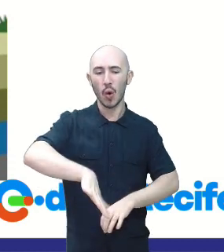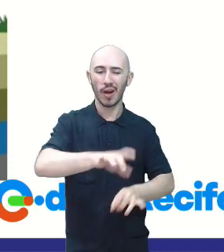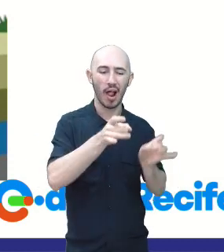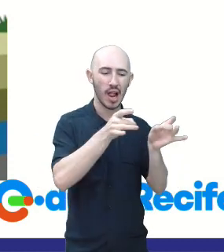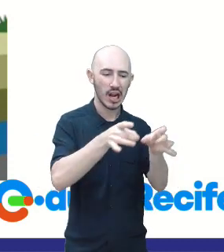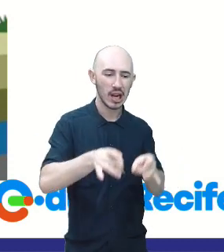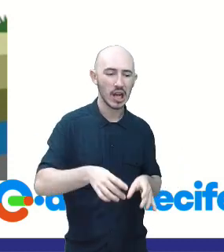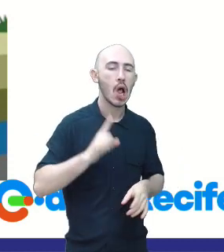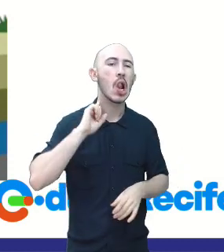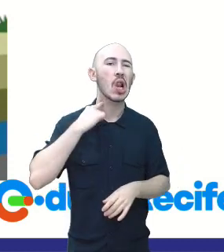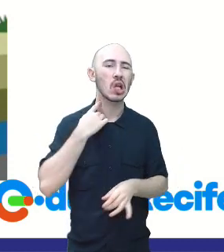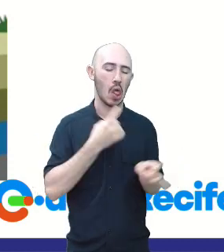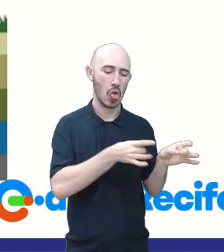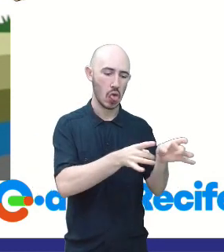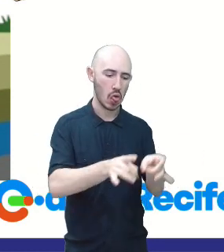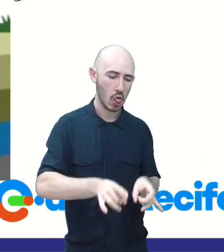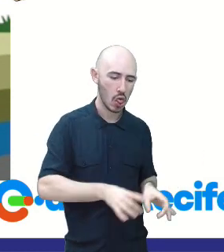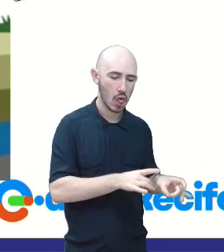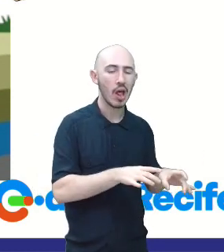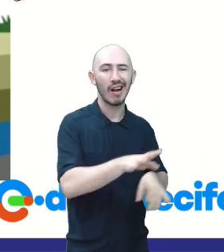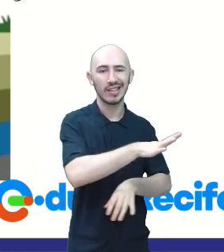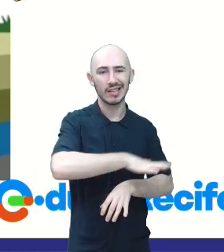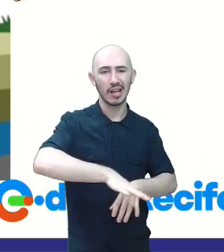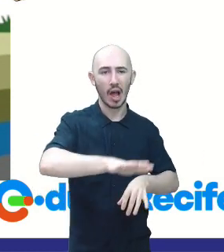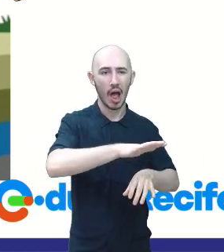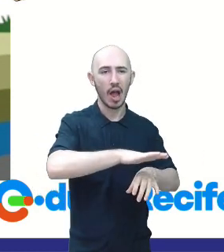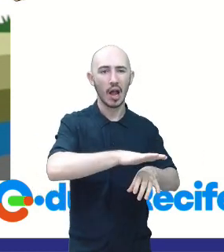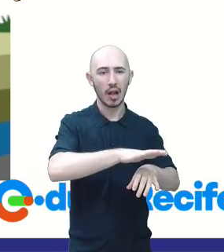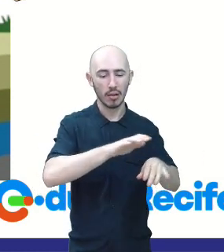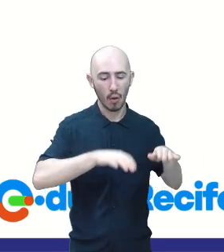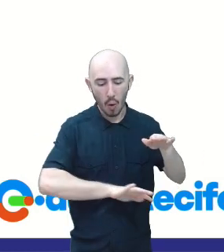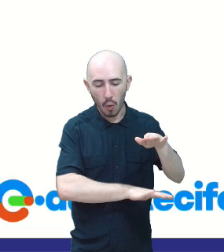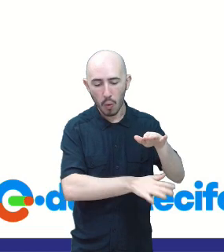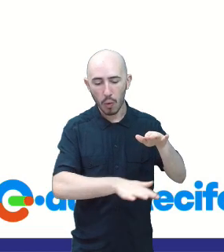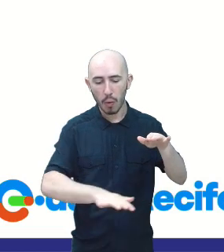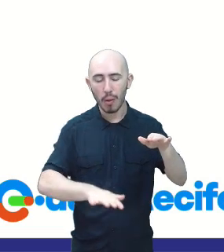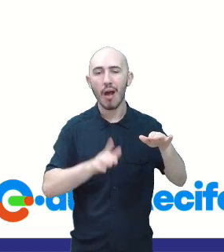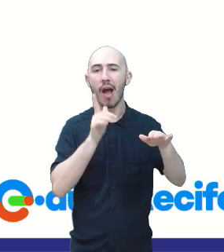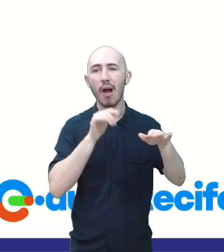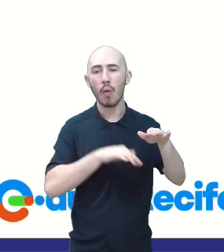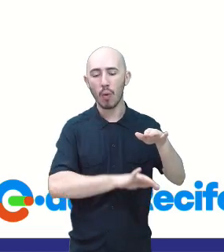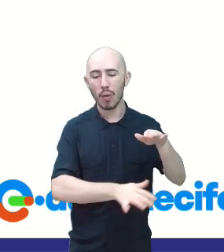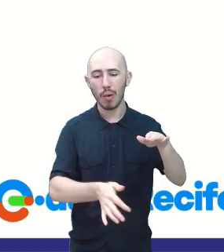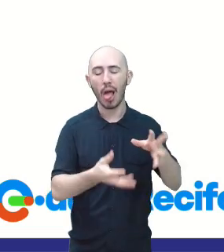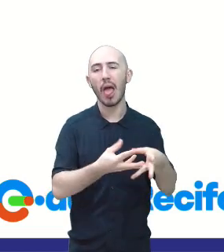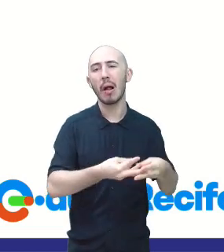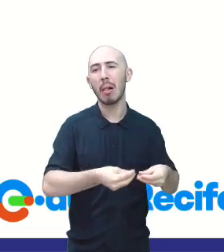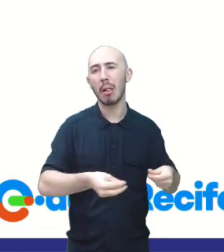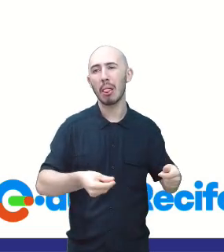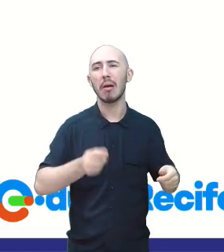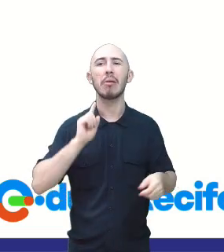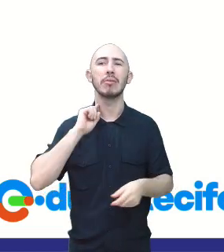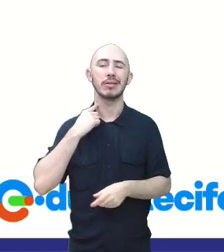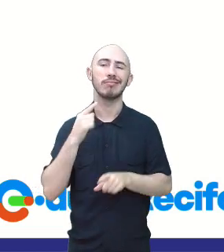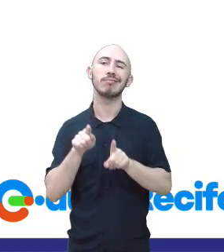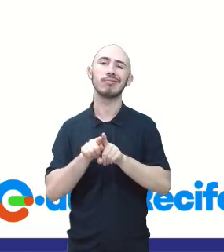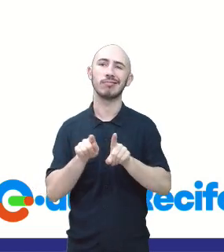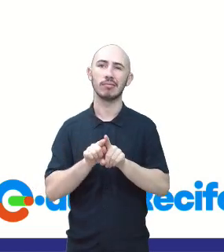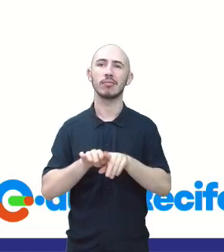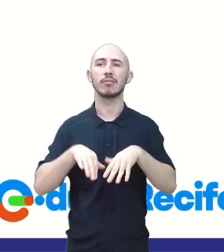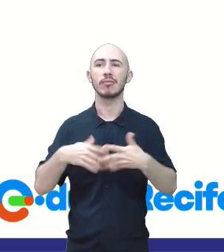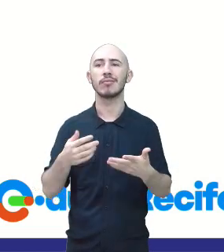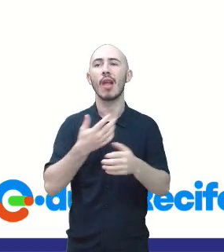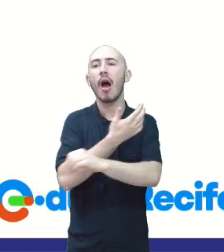deixa esses lixos nos lixões, e o social, ok? Vamos entender cada um deles. O ambiental,